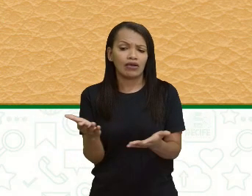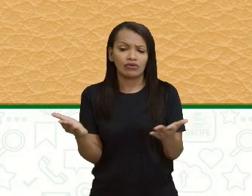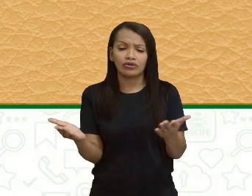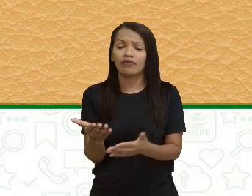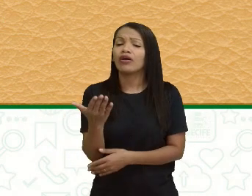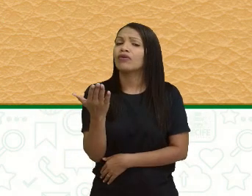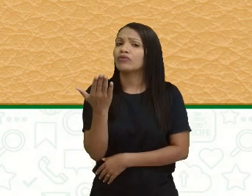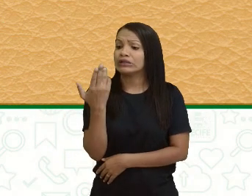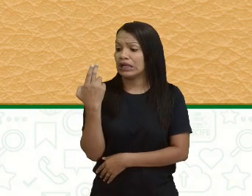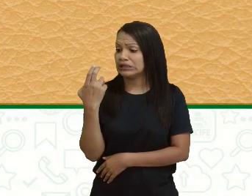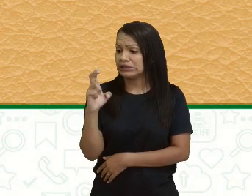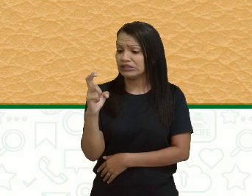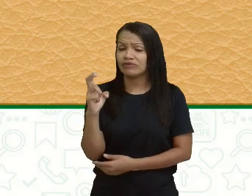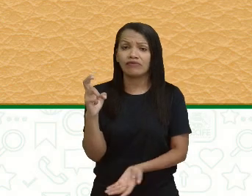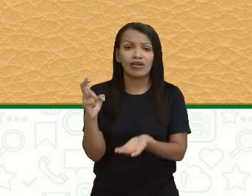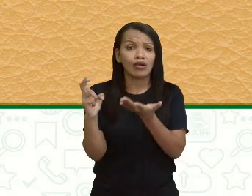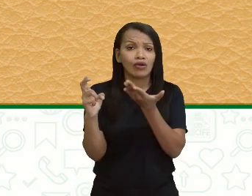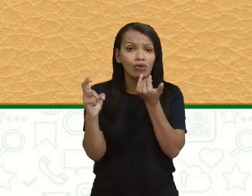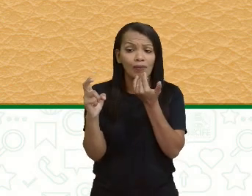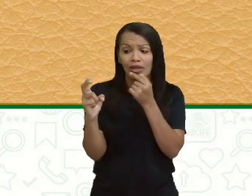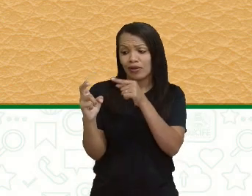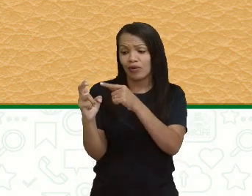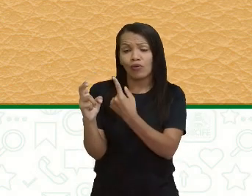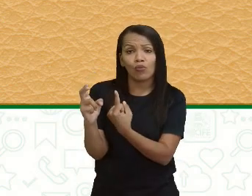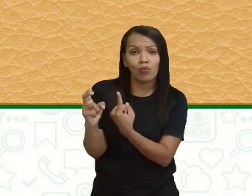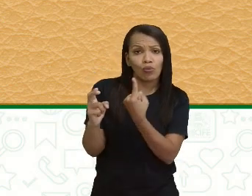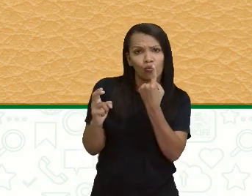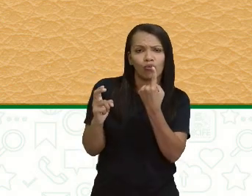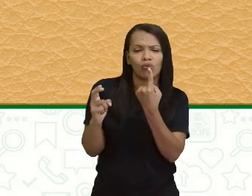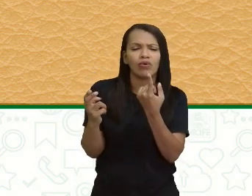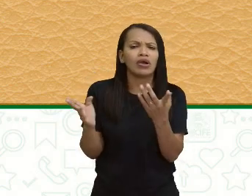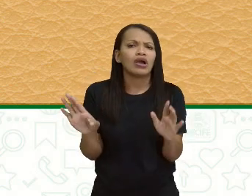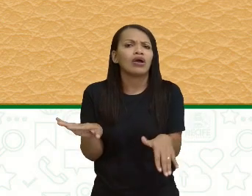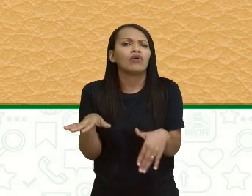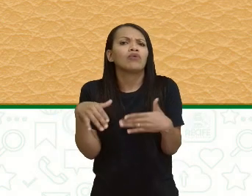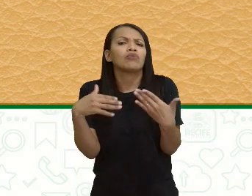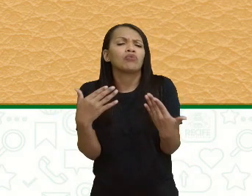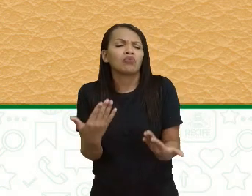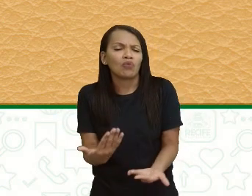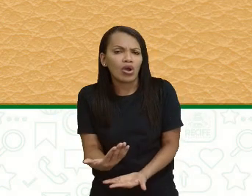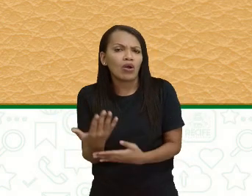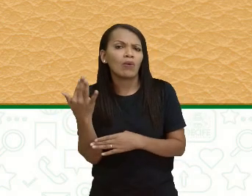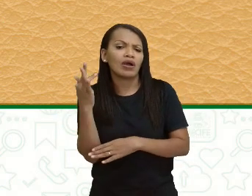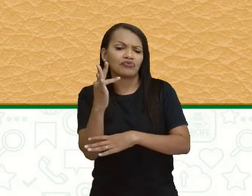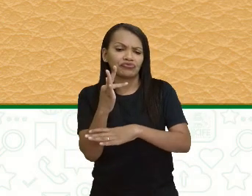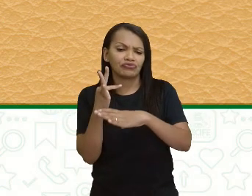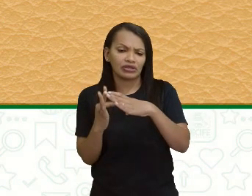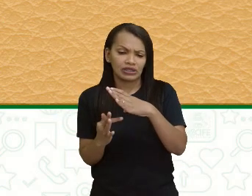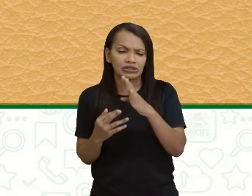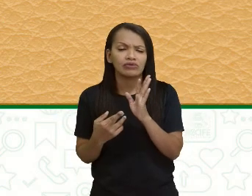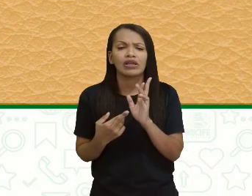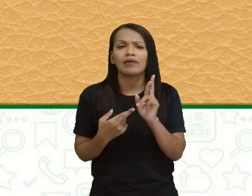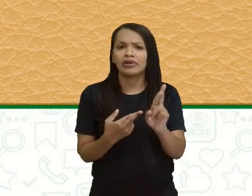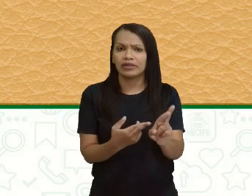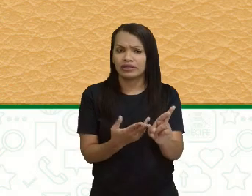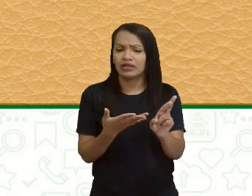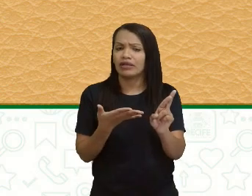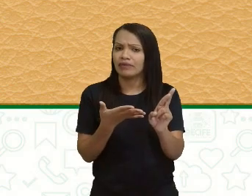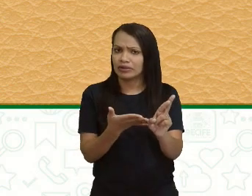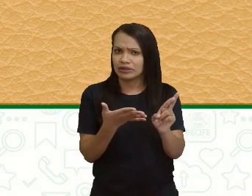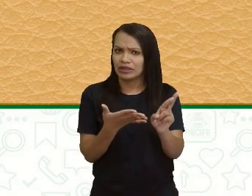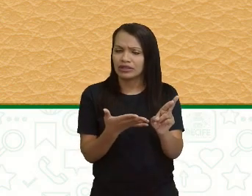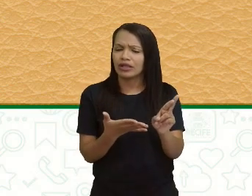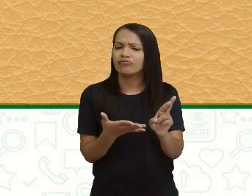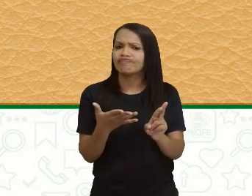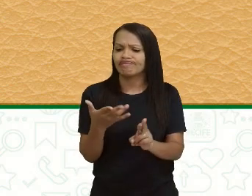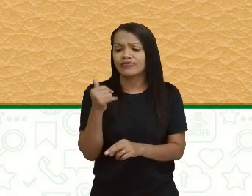uma fatia. Qual a fração que representa a fatia que Ana irá comer? Então, eu